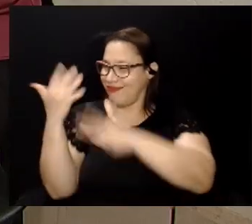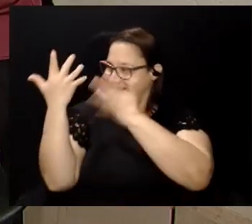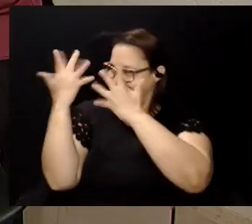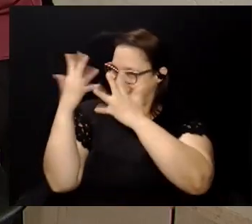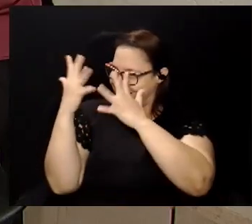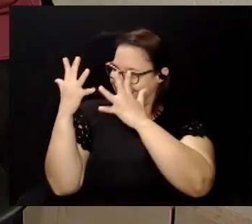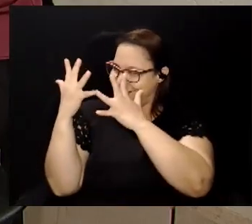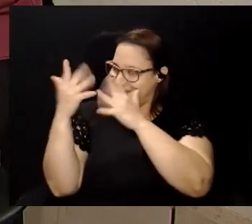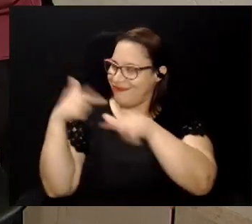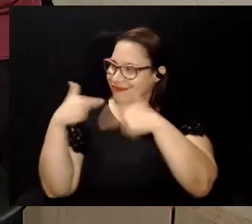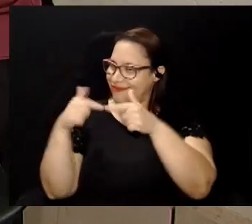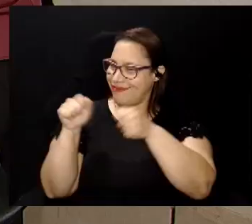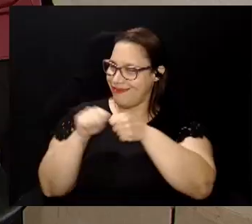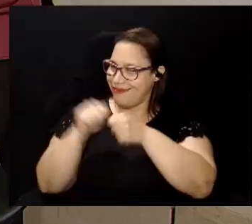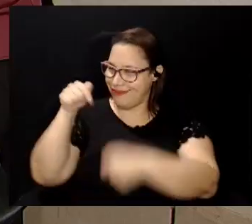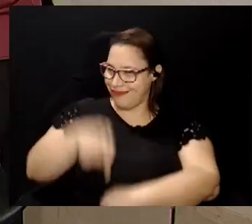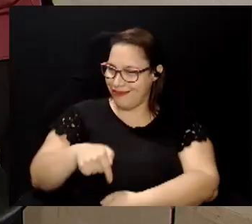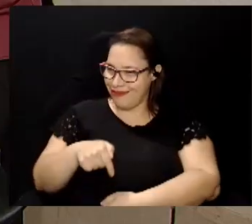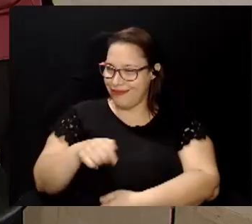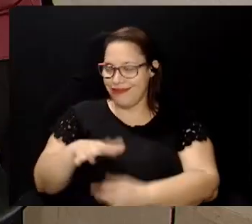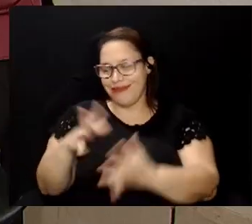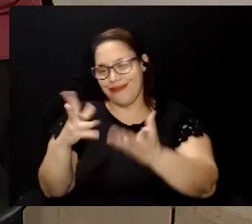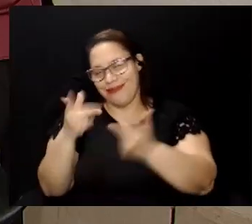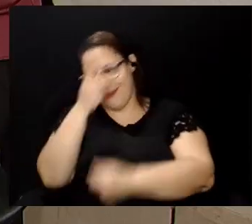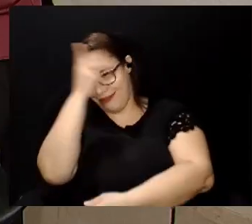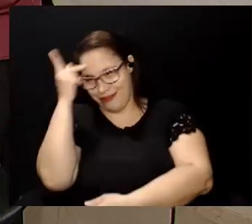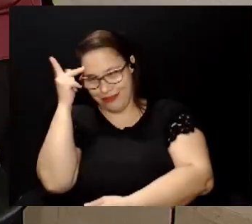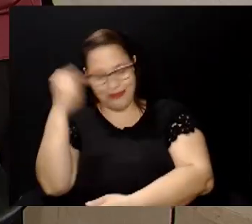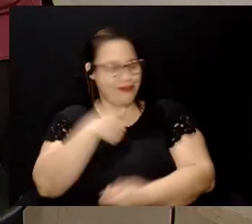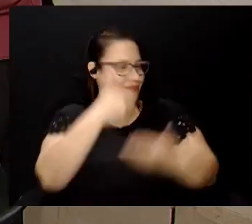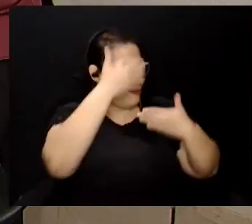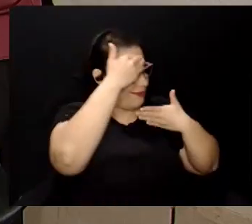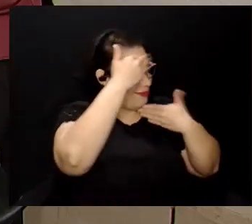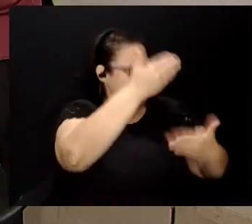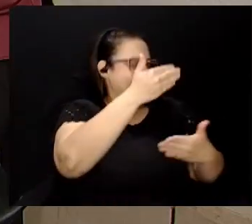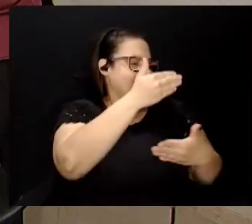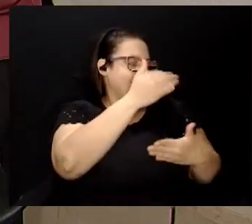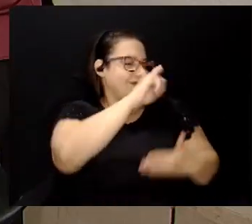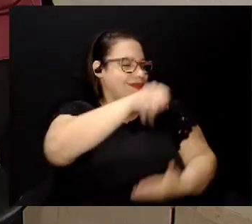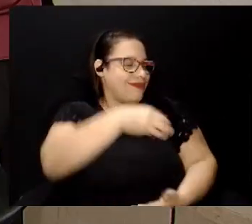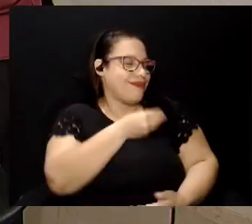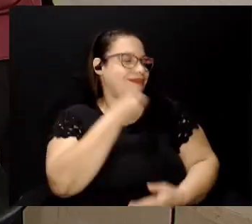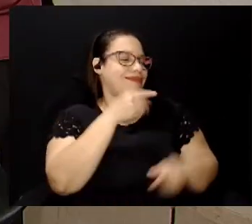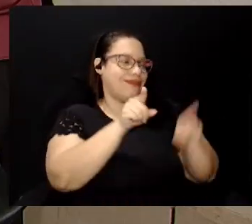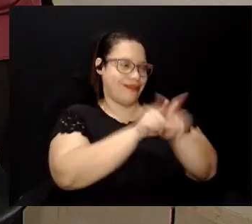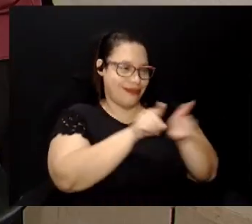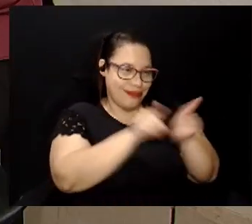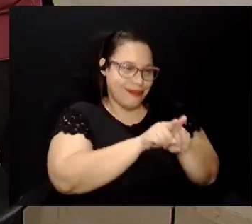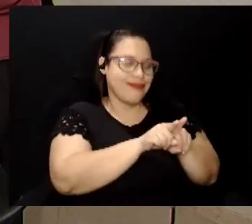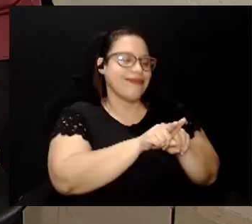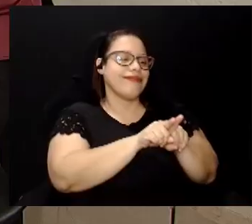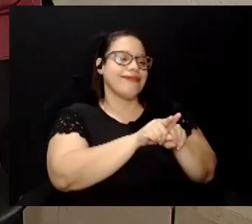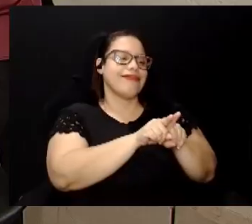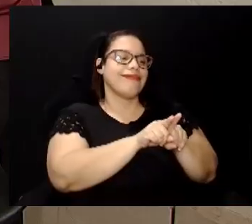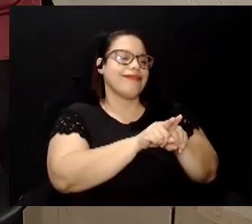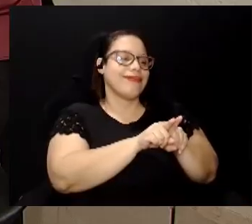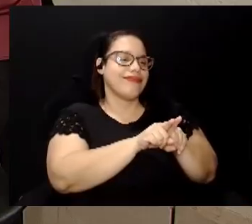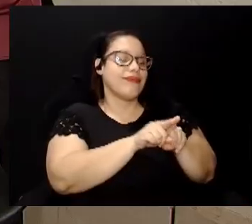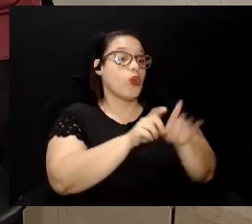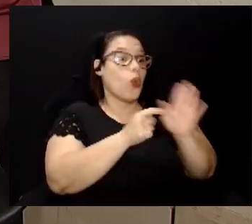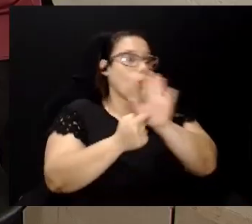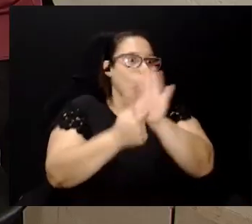de vocês, André, e parabéns pelo trabalho realizado aqui com tantas pessoas. Eu agradeço muito vocês também